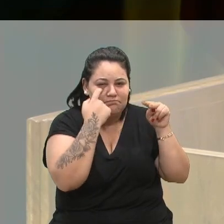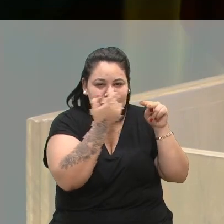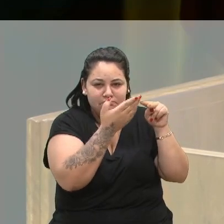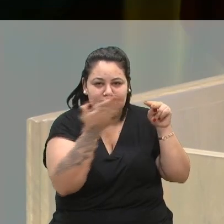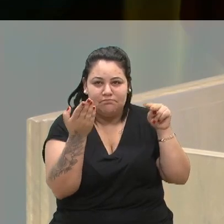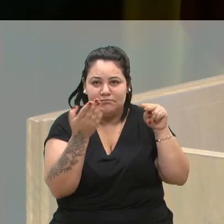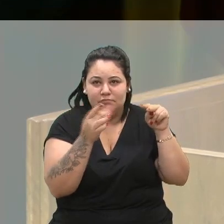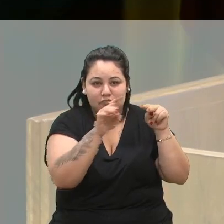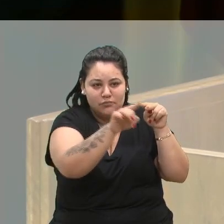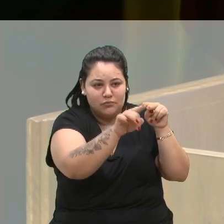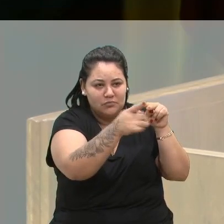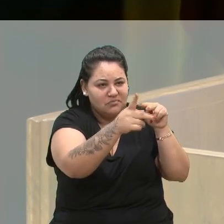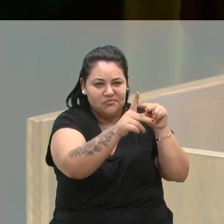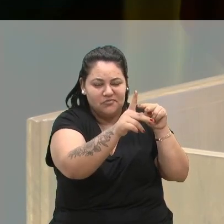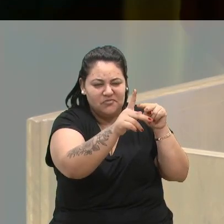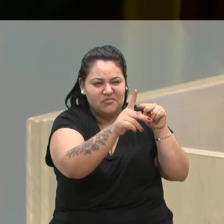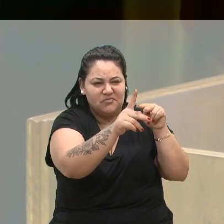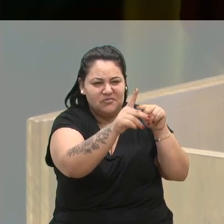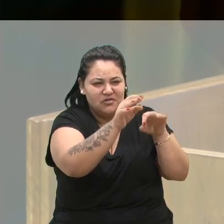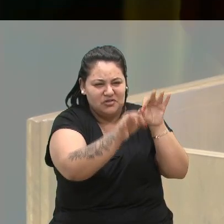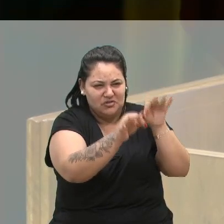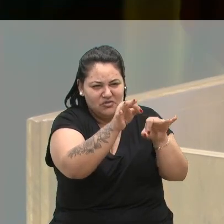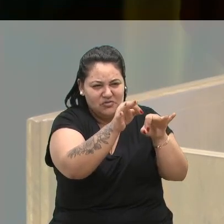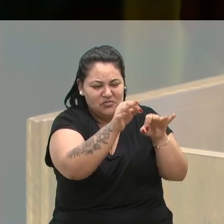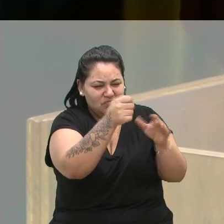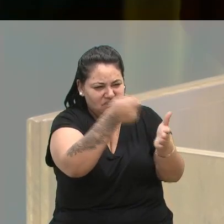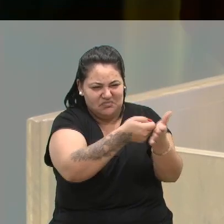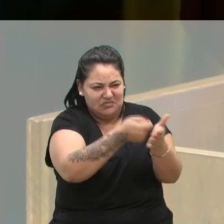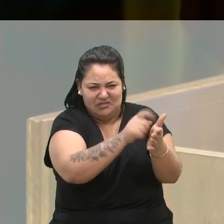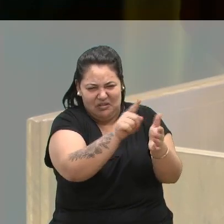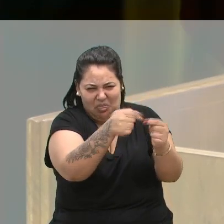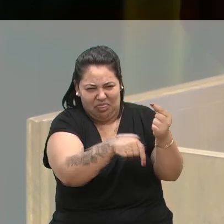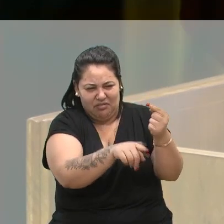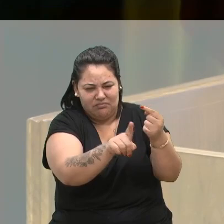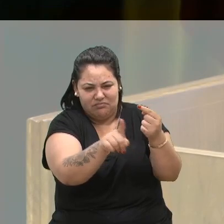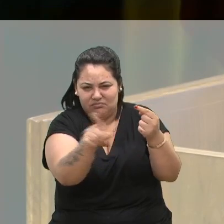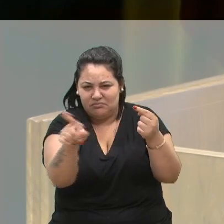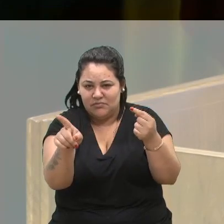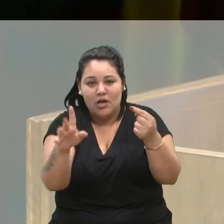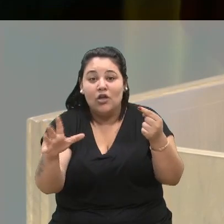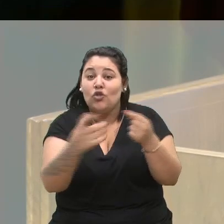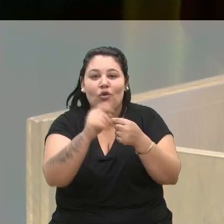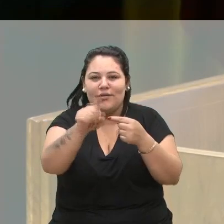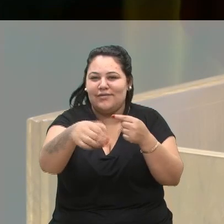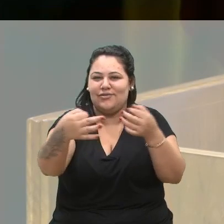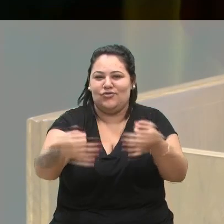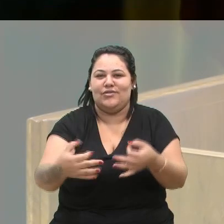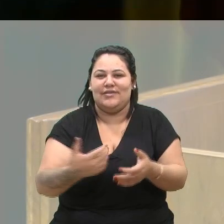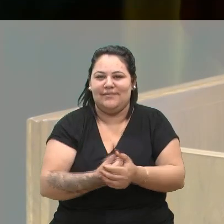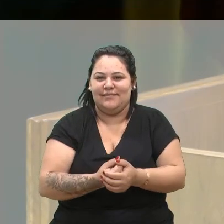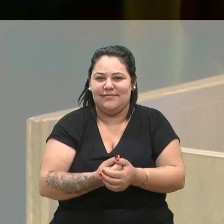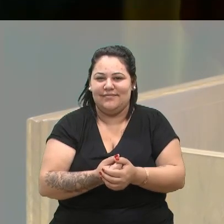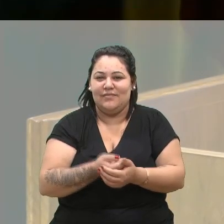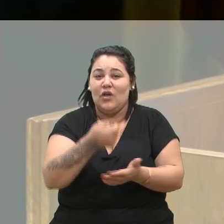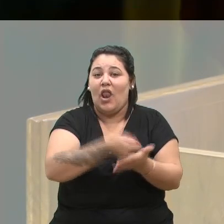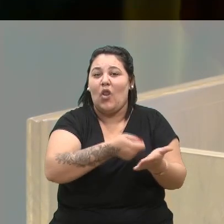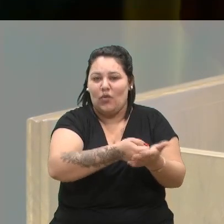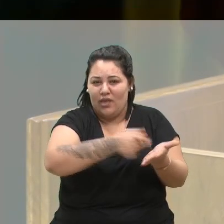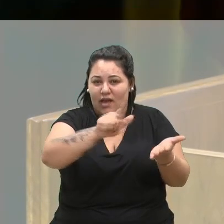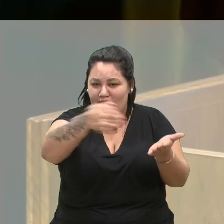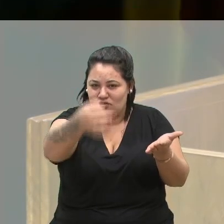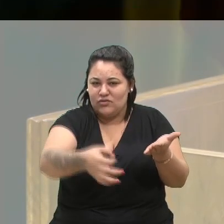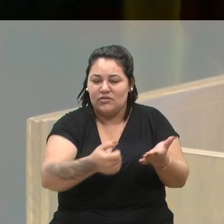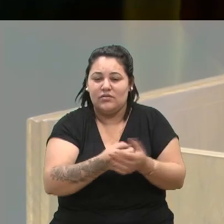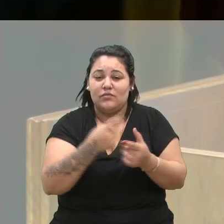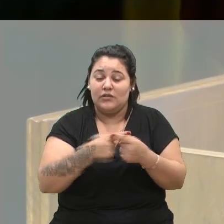luta não é justa. A luta é justa. A sua luta é justa. Vocês receberam a